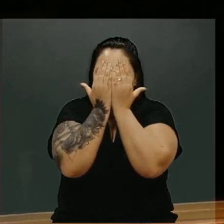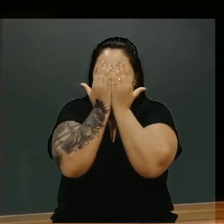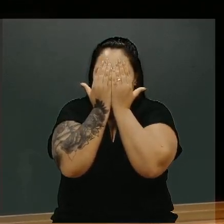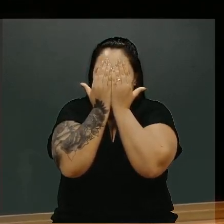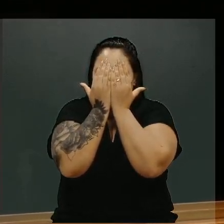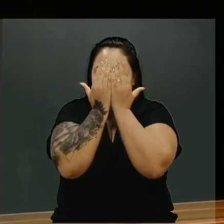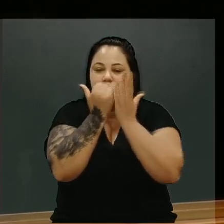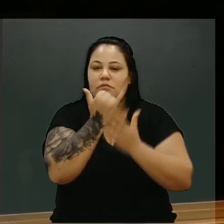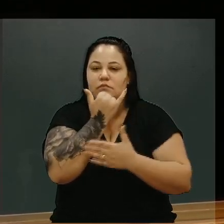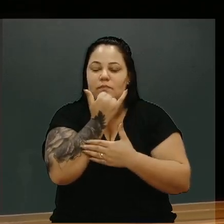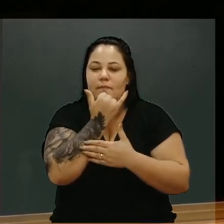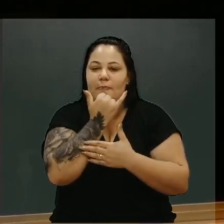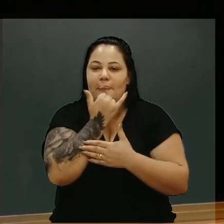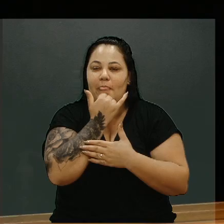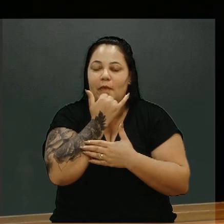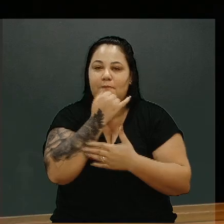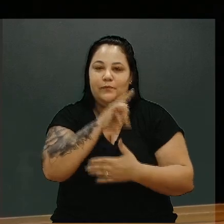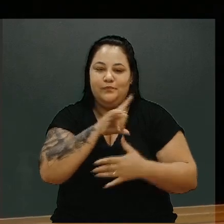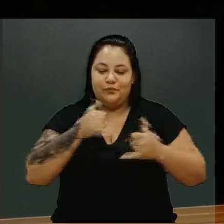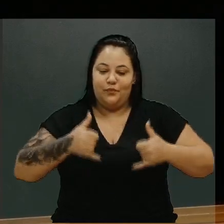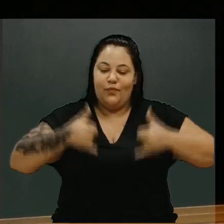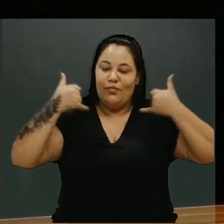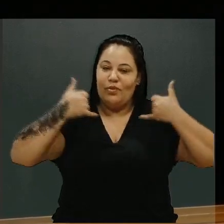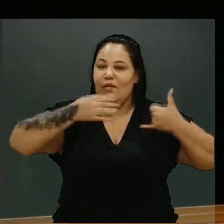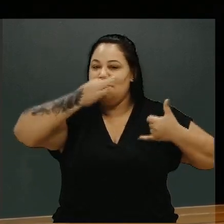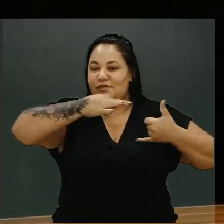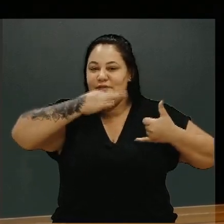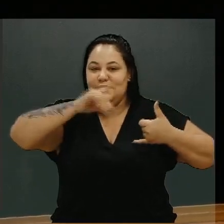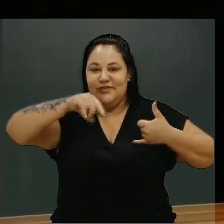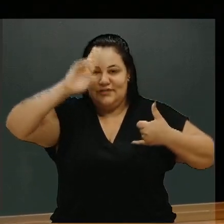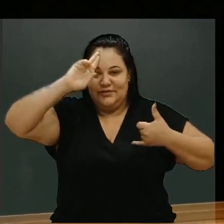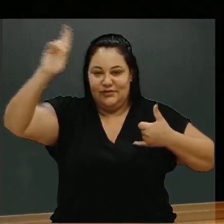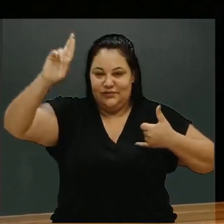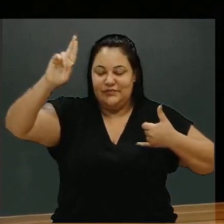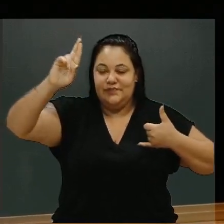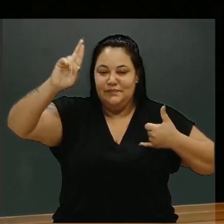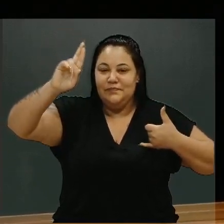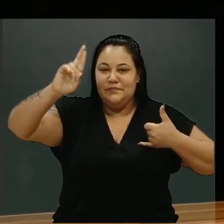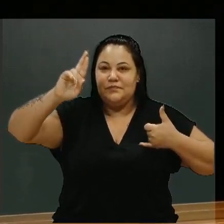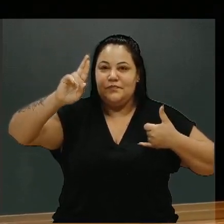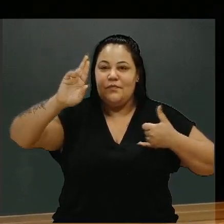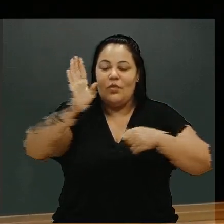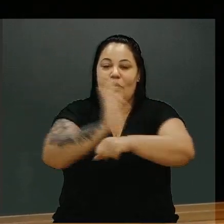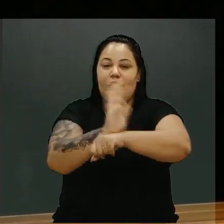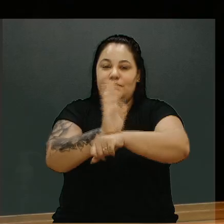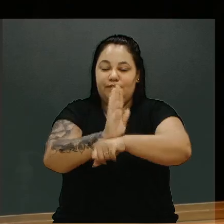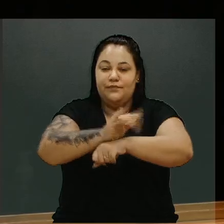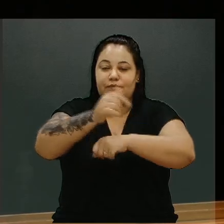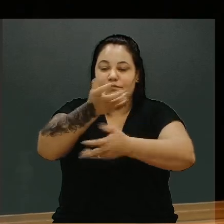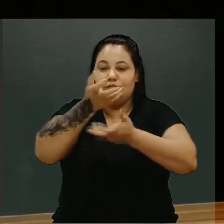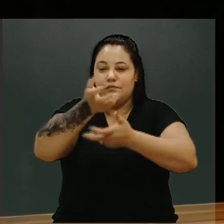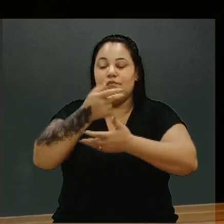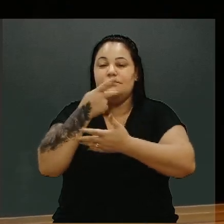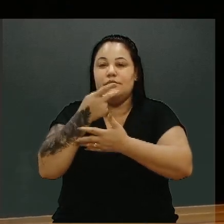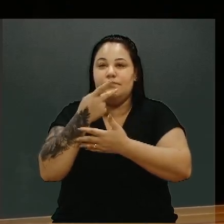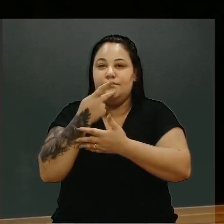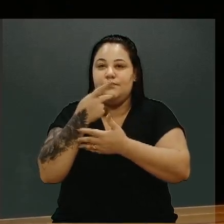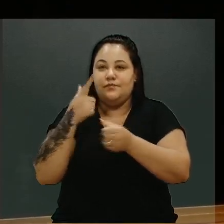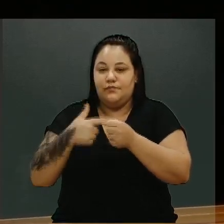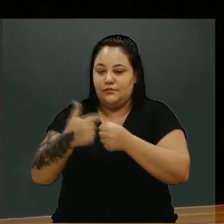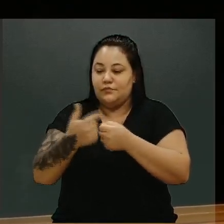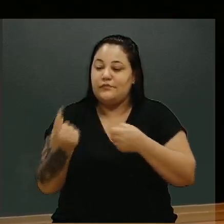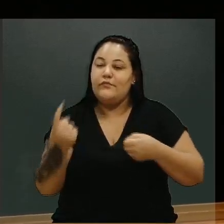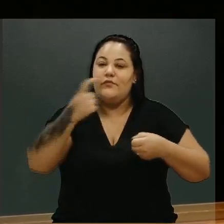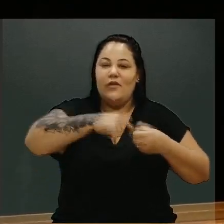sozinho, deixou o Brasil orgulhoso com uma caxiense que era diretora executiva do filme. Eu gostaria de ressaltar que essa cidade volta ao Oscar, e volta ao